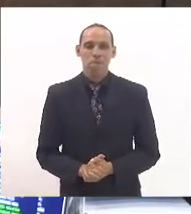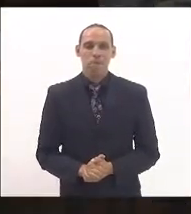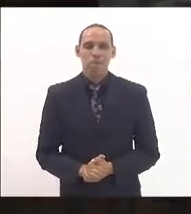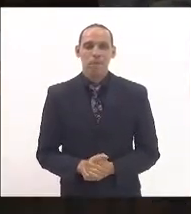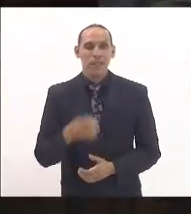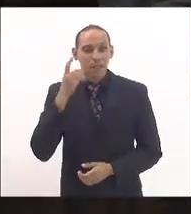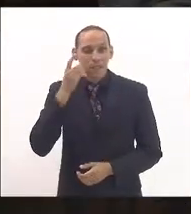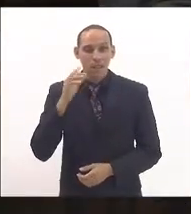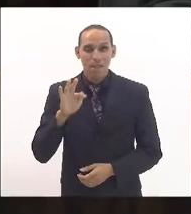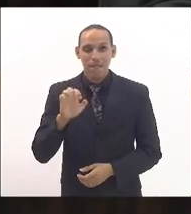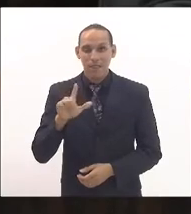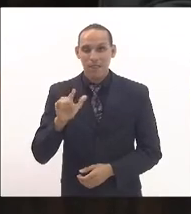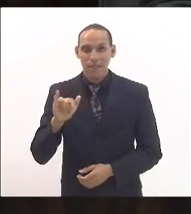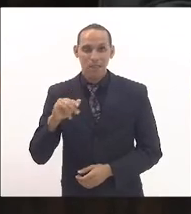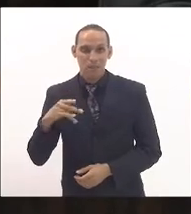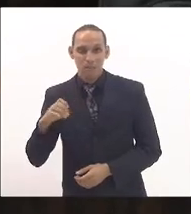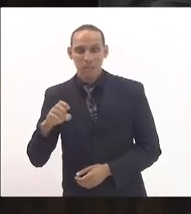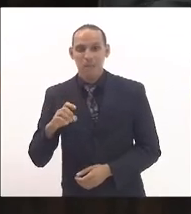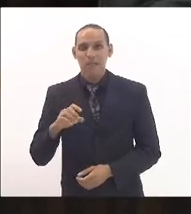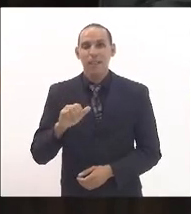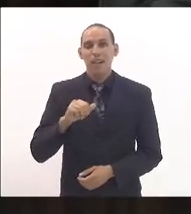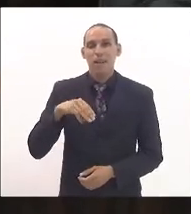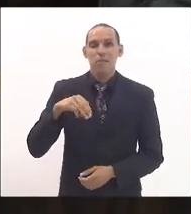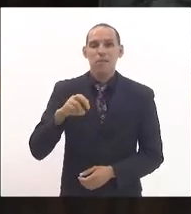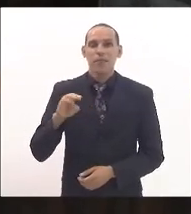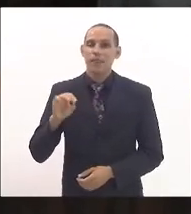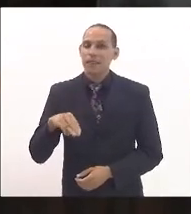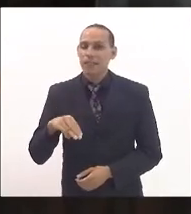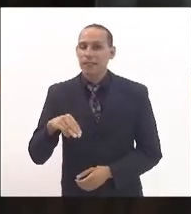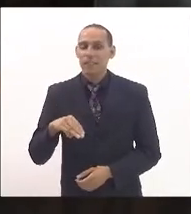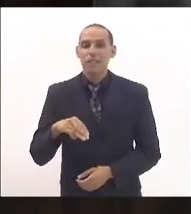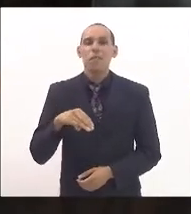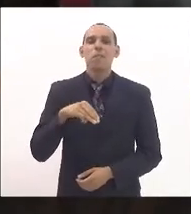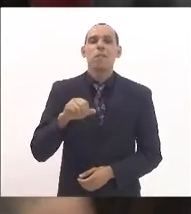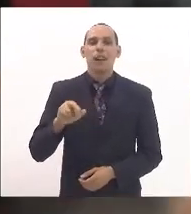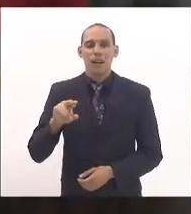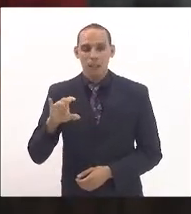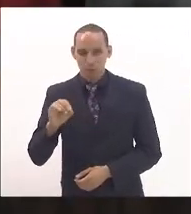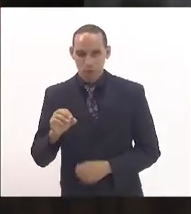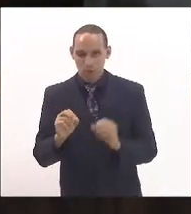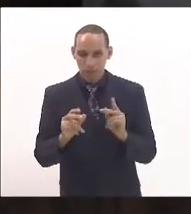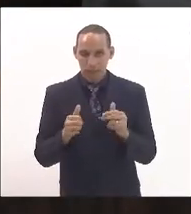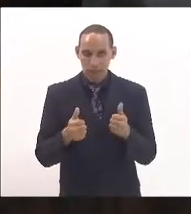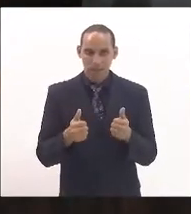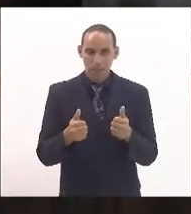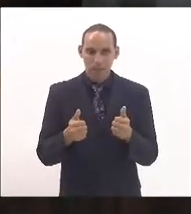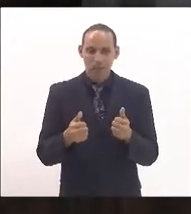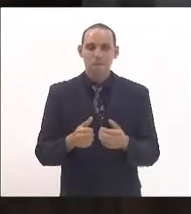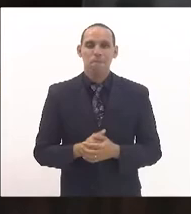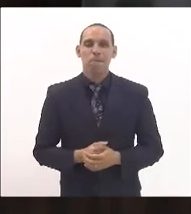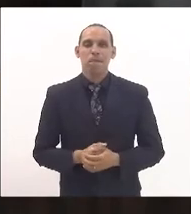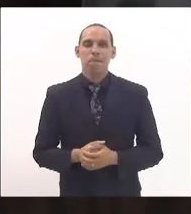Deputado Felipe Neto, deputado Rodrigo Amorim, deputado Márcio. Ok, Márcio, vamos lá?